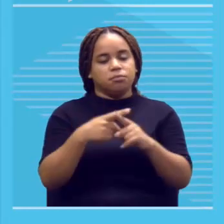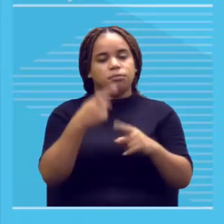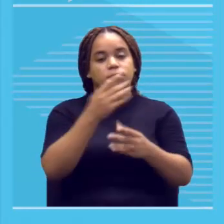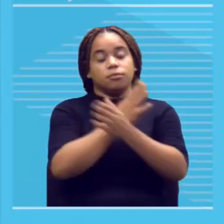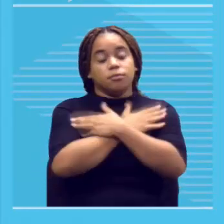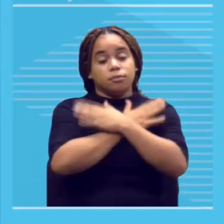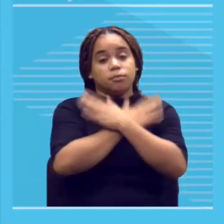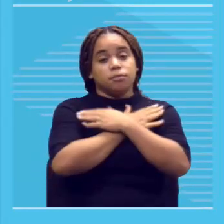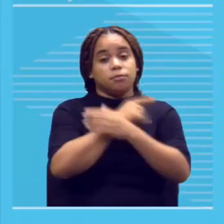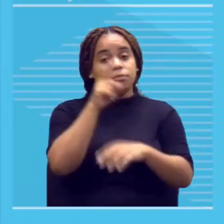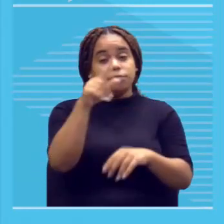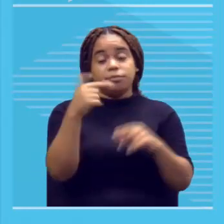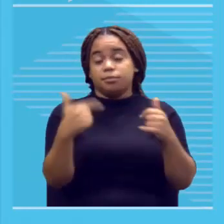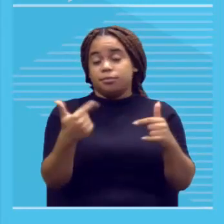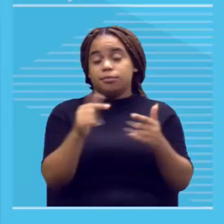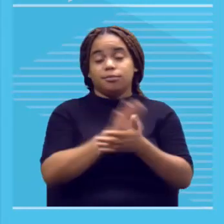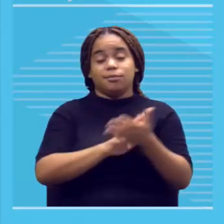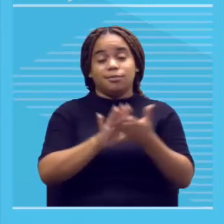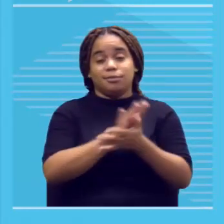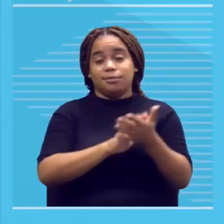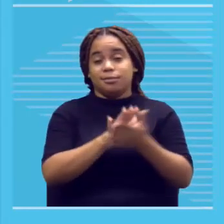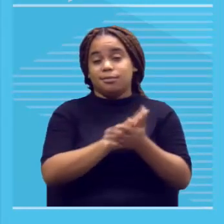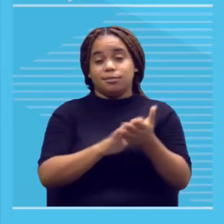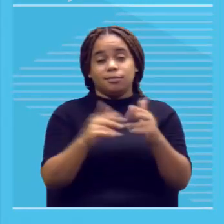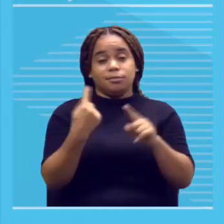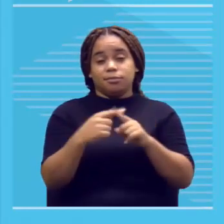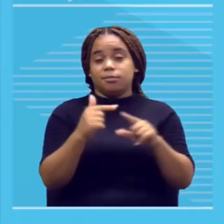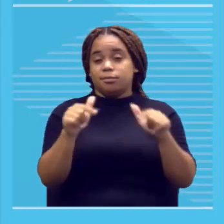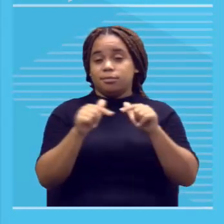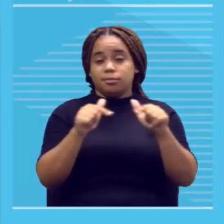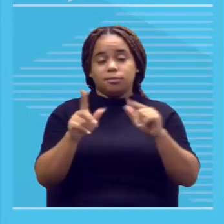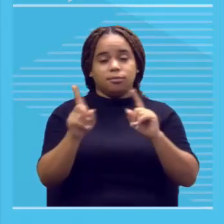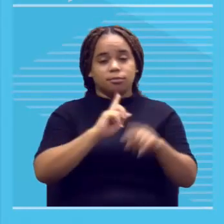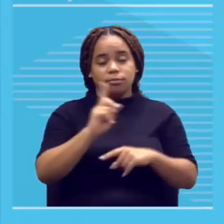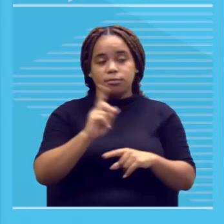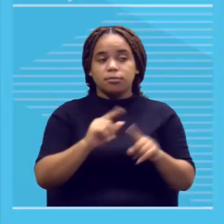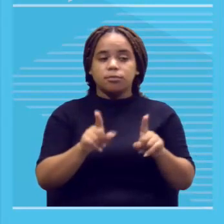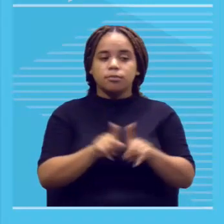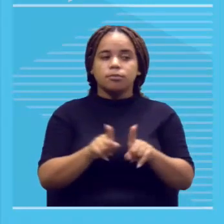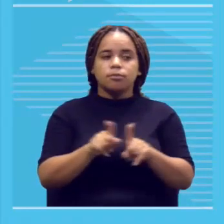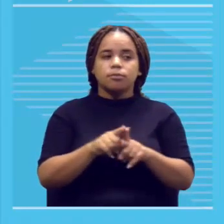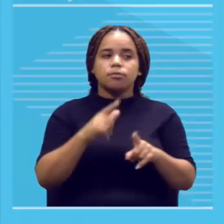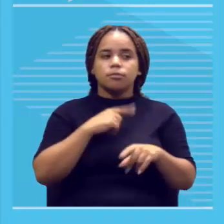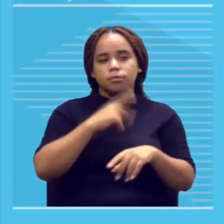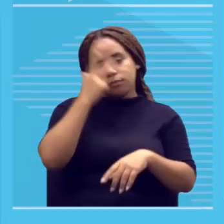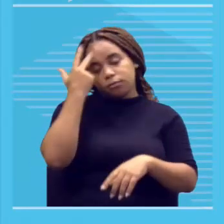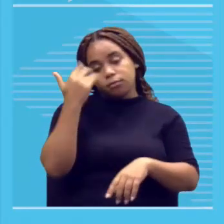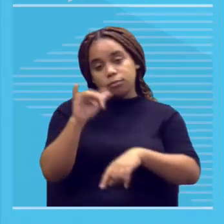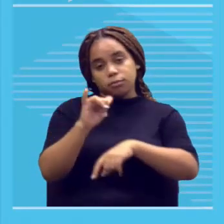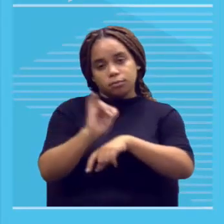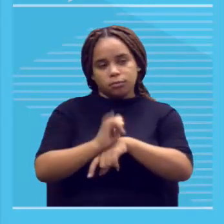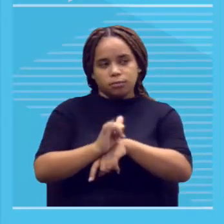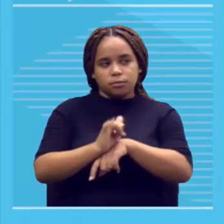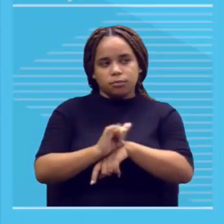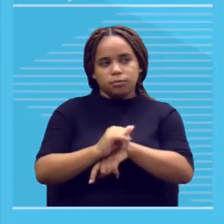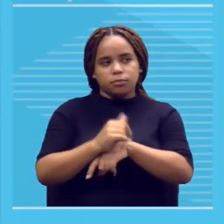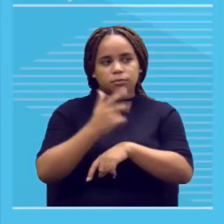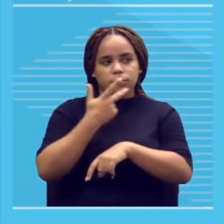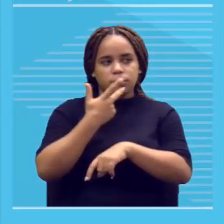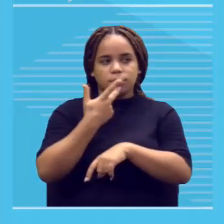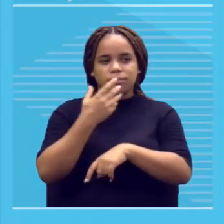você não tem nada porque você trabalha né E tem pessoas que têm acesso ao YouTube que fala assim né a palavra